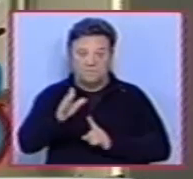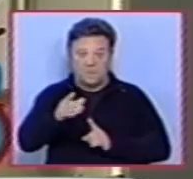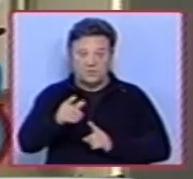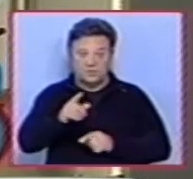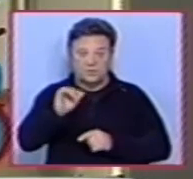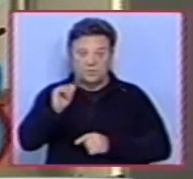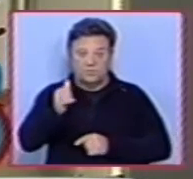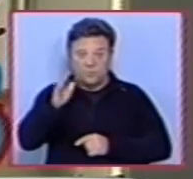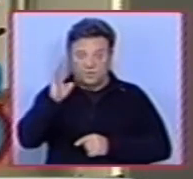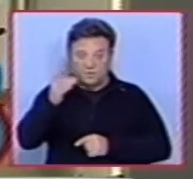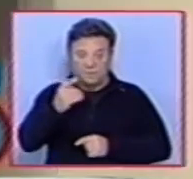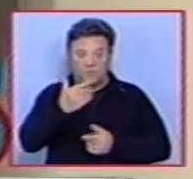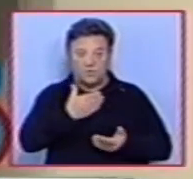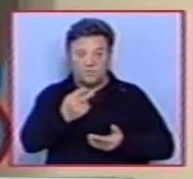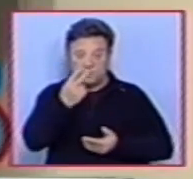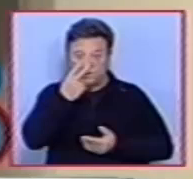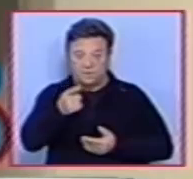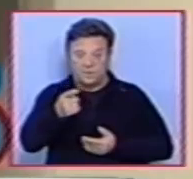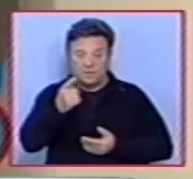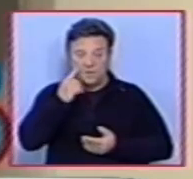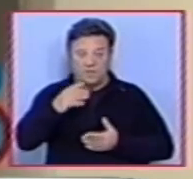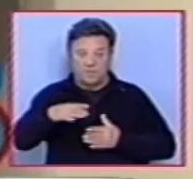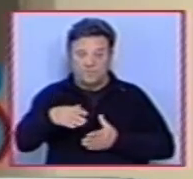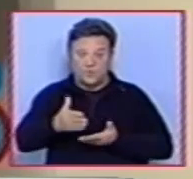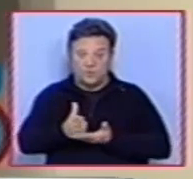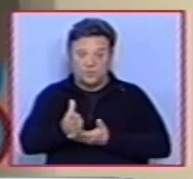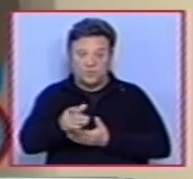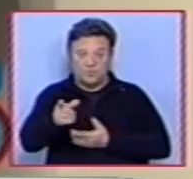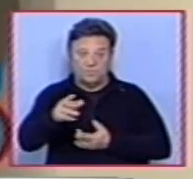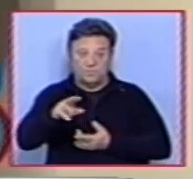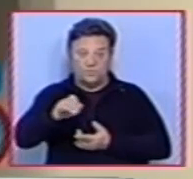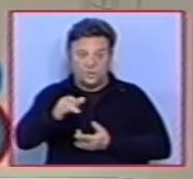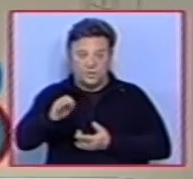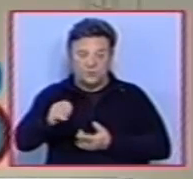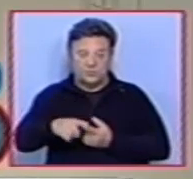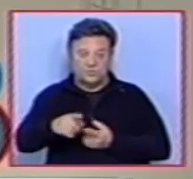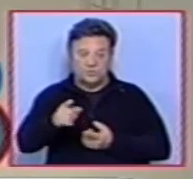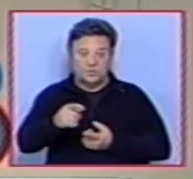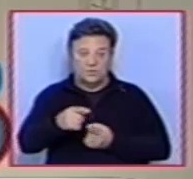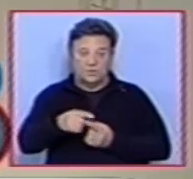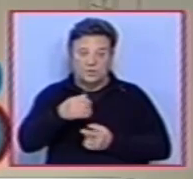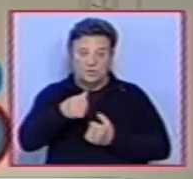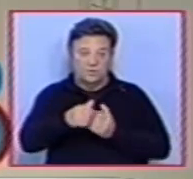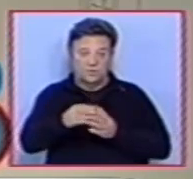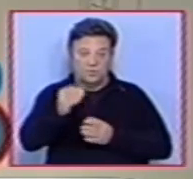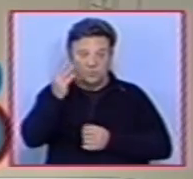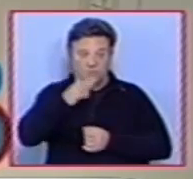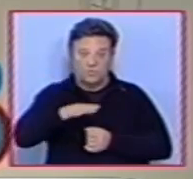o bom tempo convida os visitantes a percorrer a rota dos moinhos, dispersos por todo o concelho.